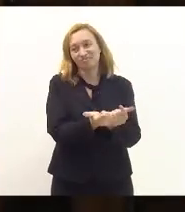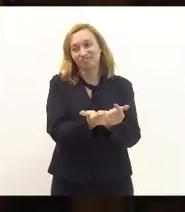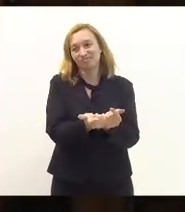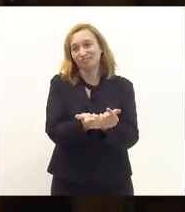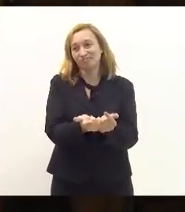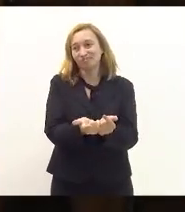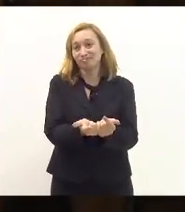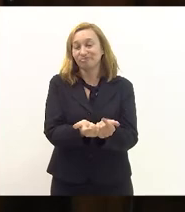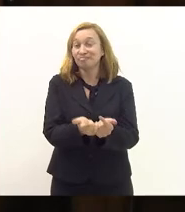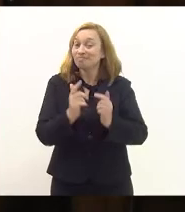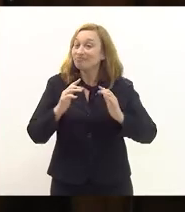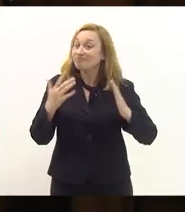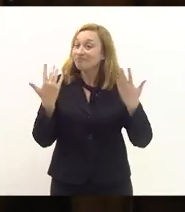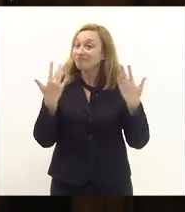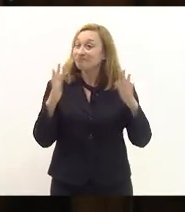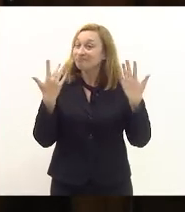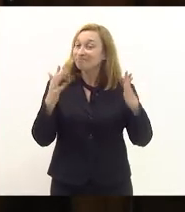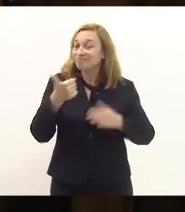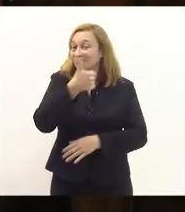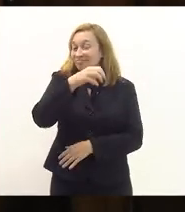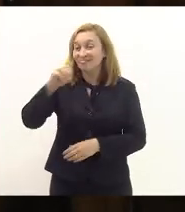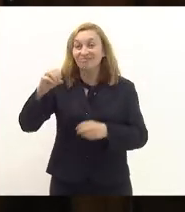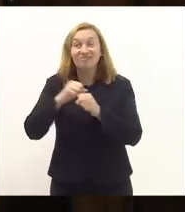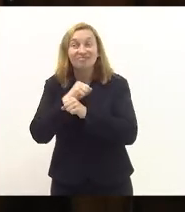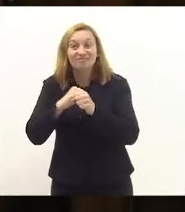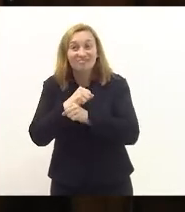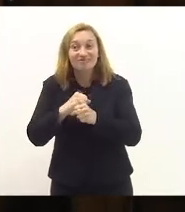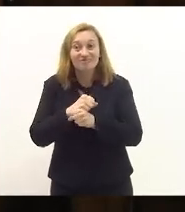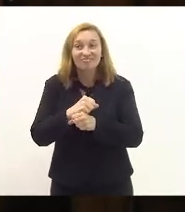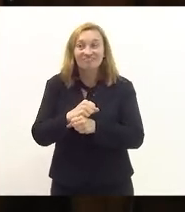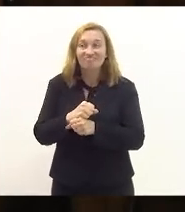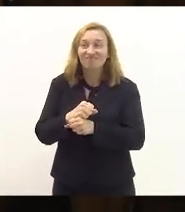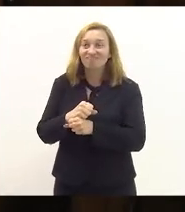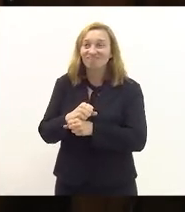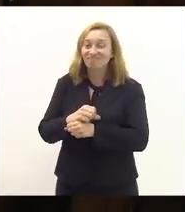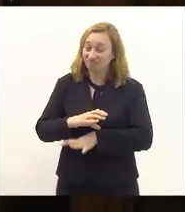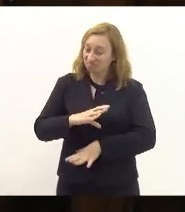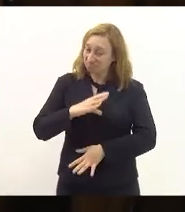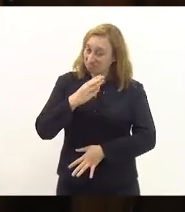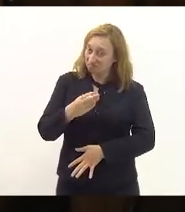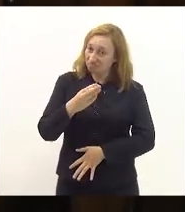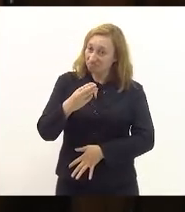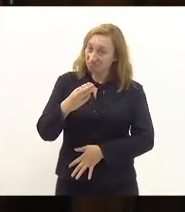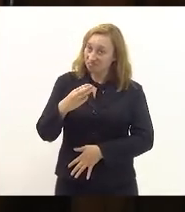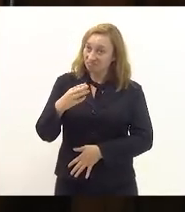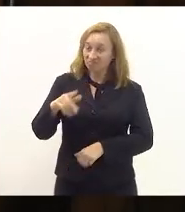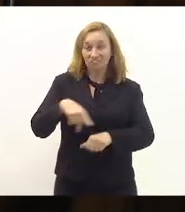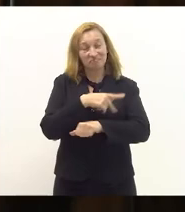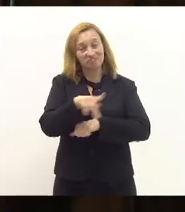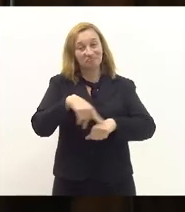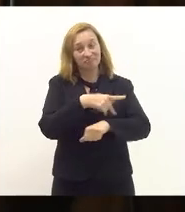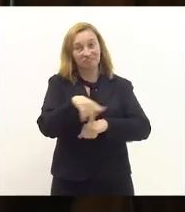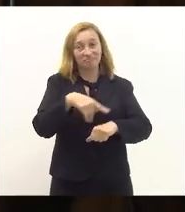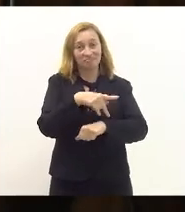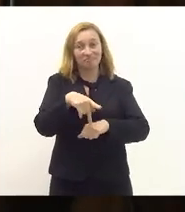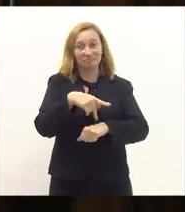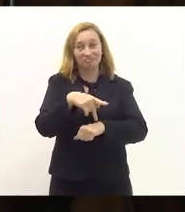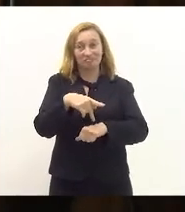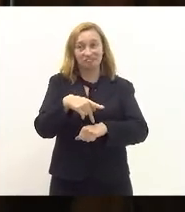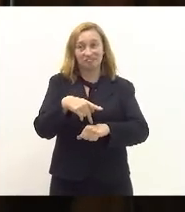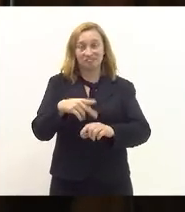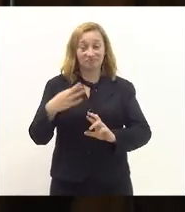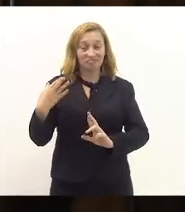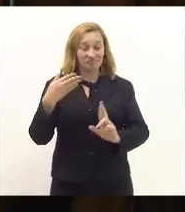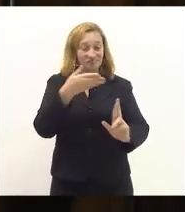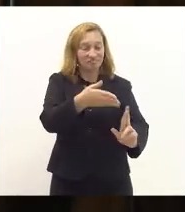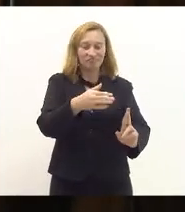onde a gente celebra os 100 anos desse herói da pátria brasileira, essa referência